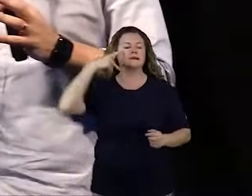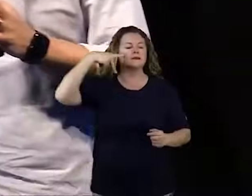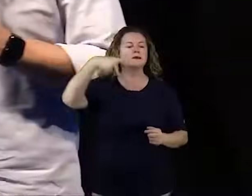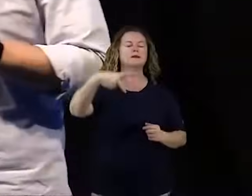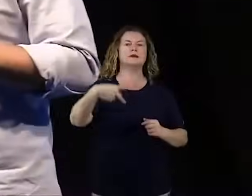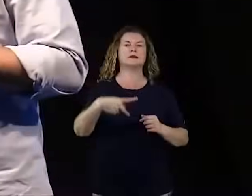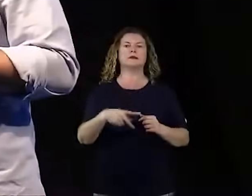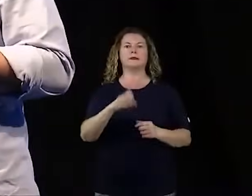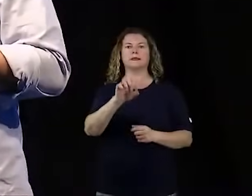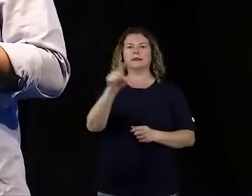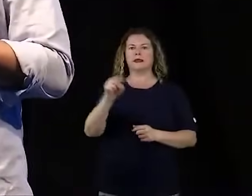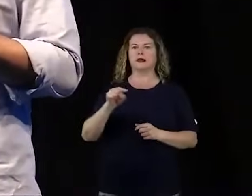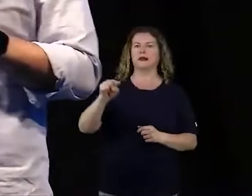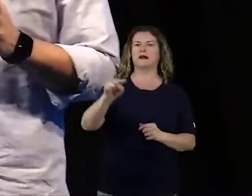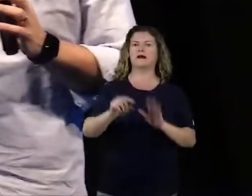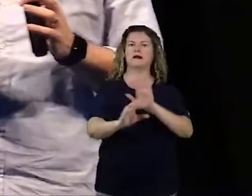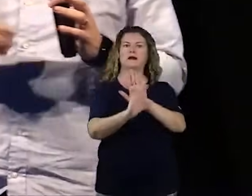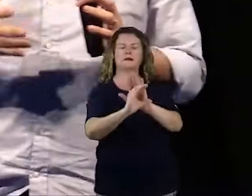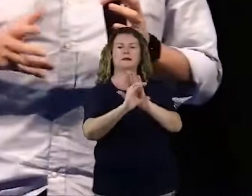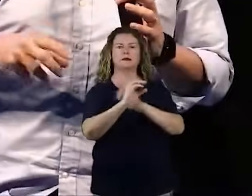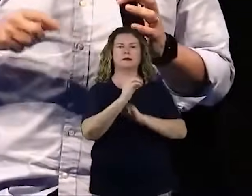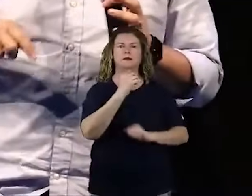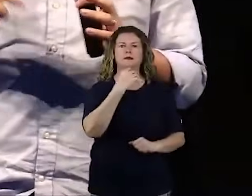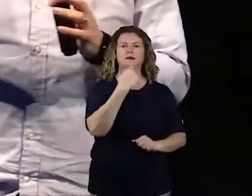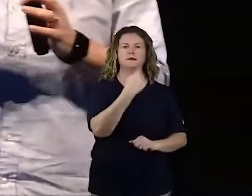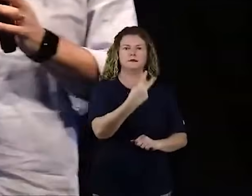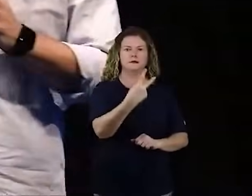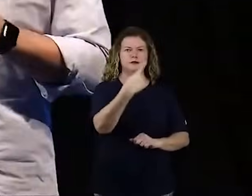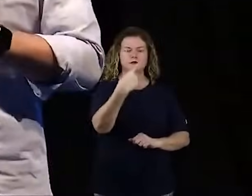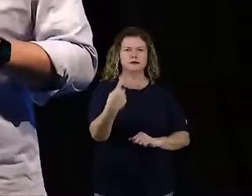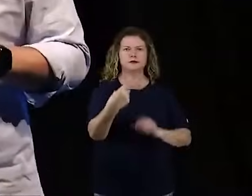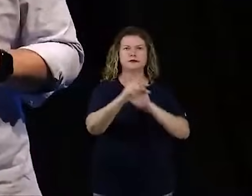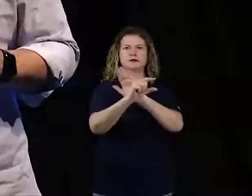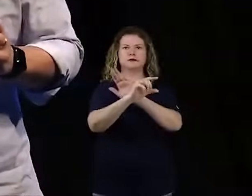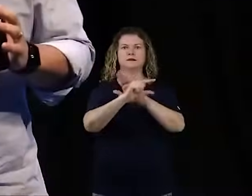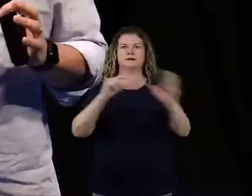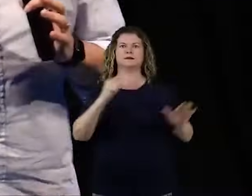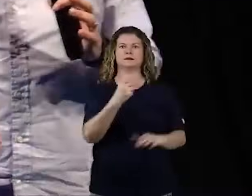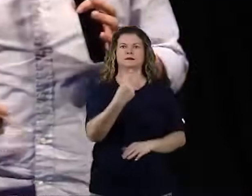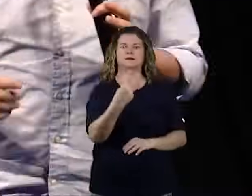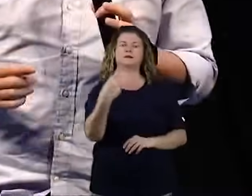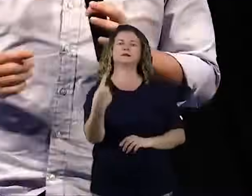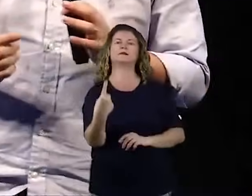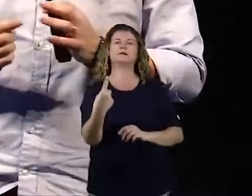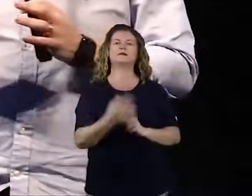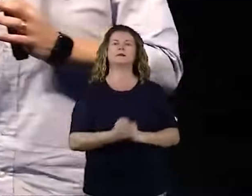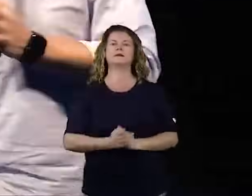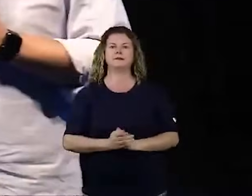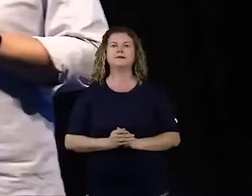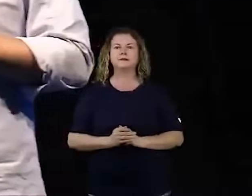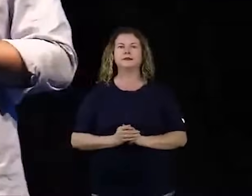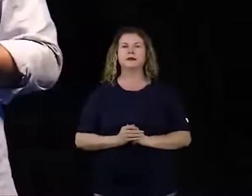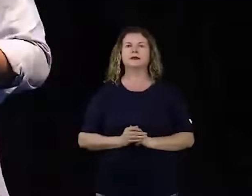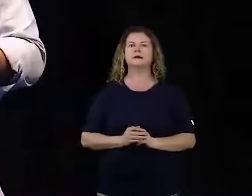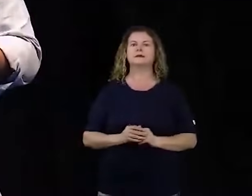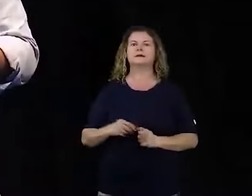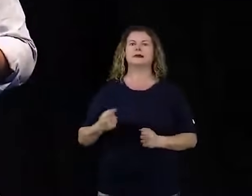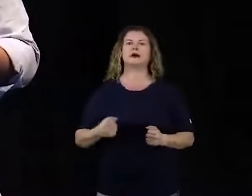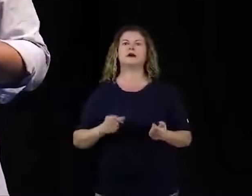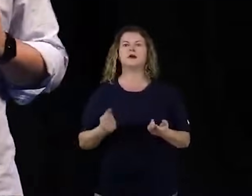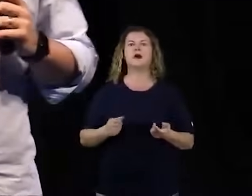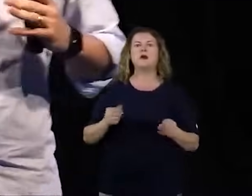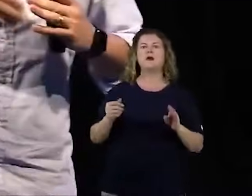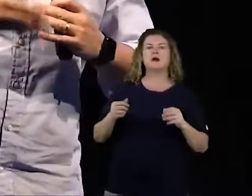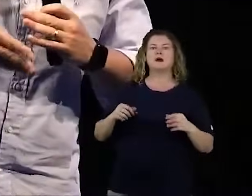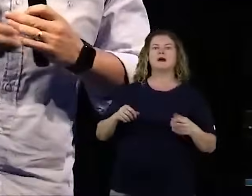21 verso 31 ali tá descrito eu busquei alguém na brecha para interceder Então tudo isso que a gente tá ensinando